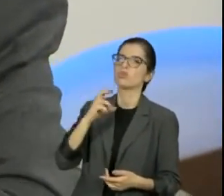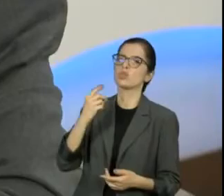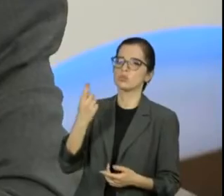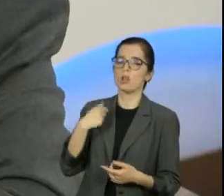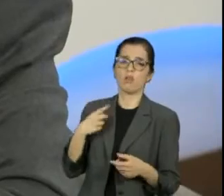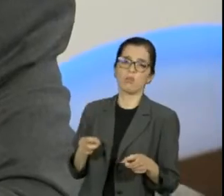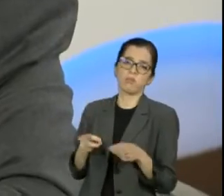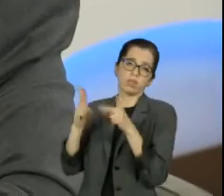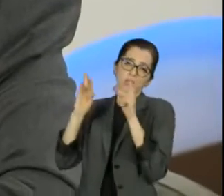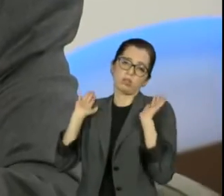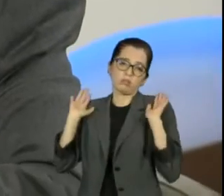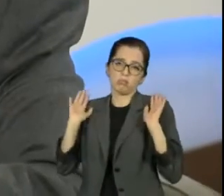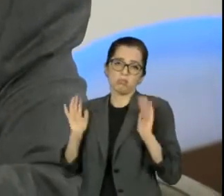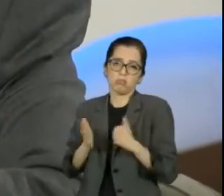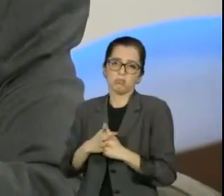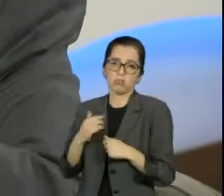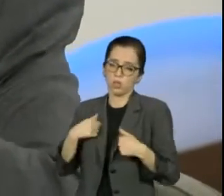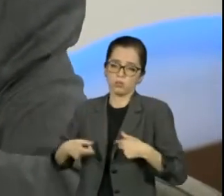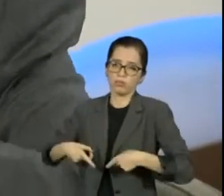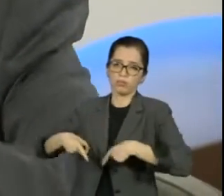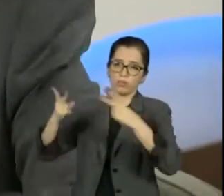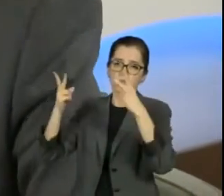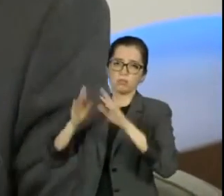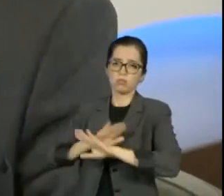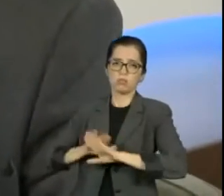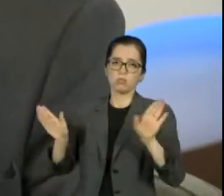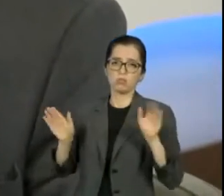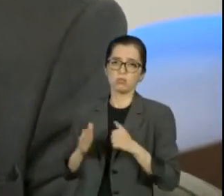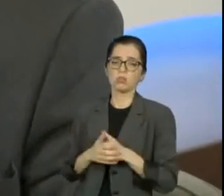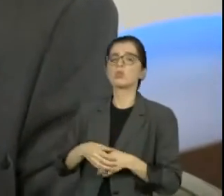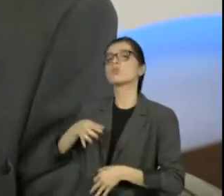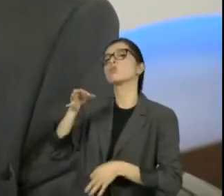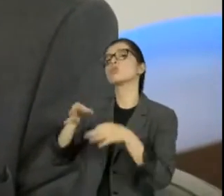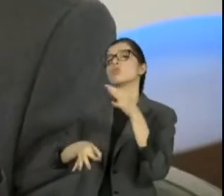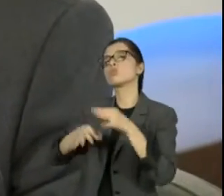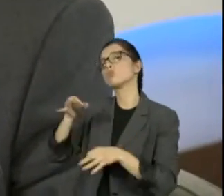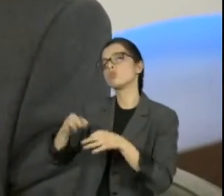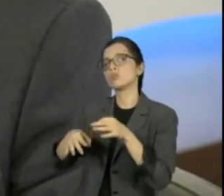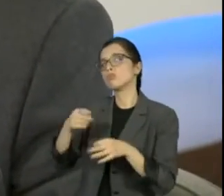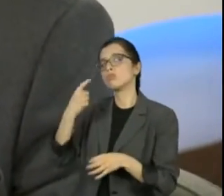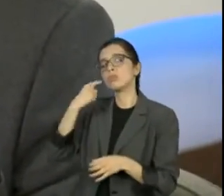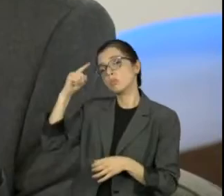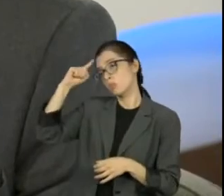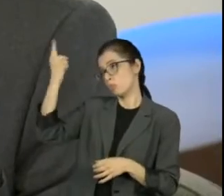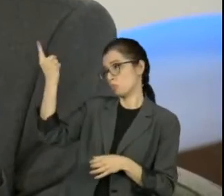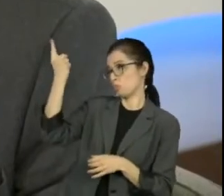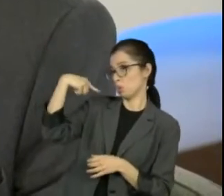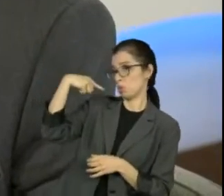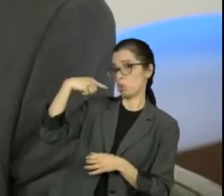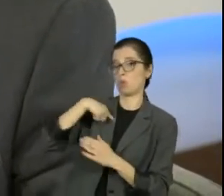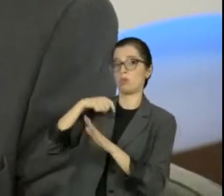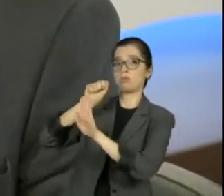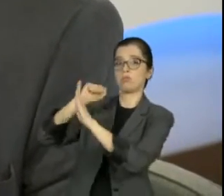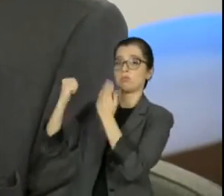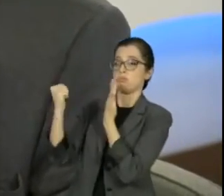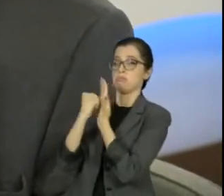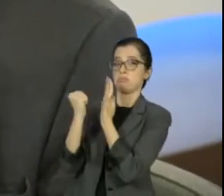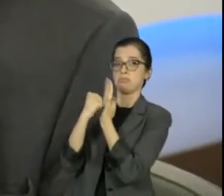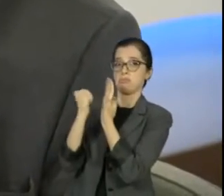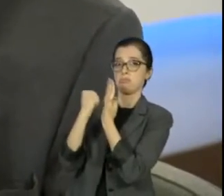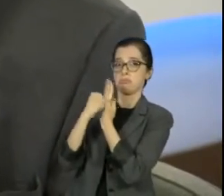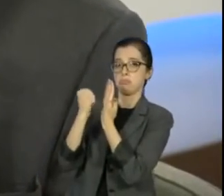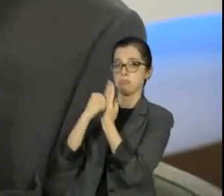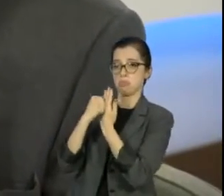ter vendido. Aí o juiz mandou ir lá e bater na porta. O cara abriu a porta, não, eu comprei. Porque falaram na